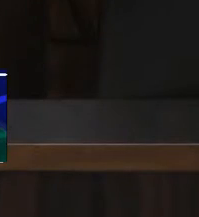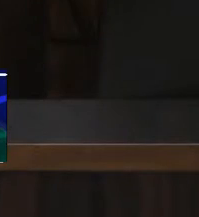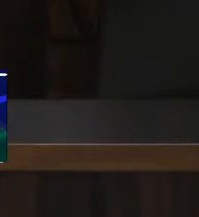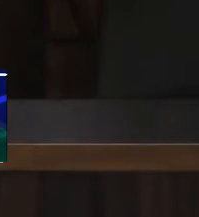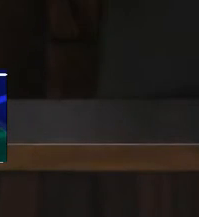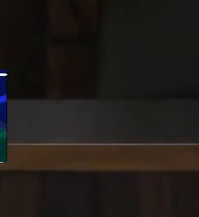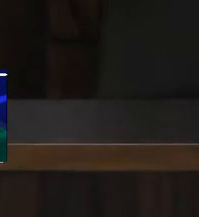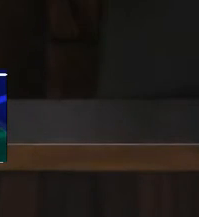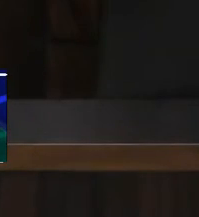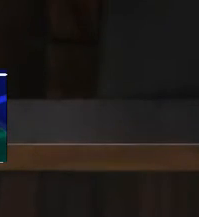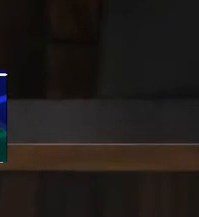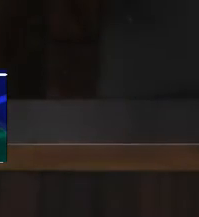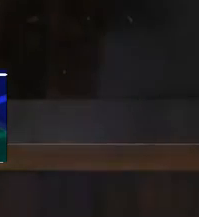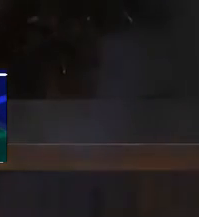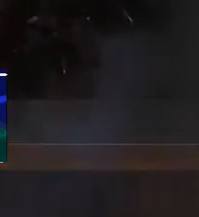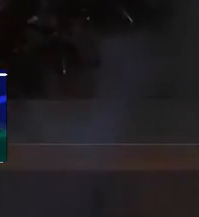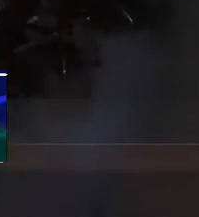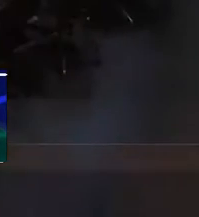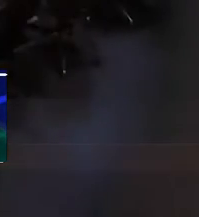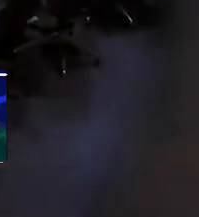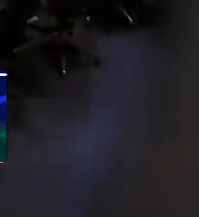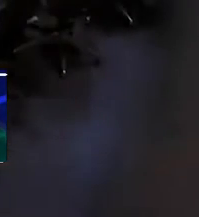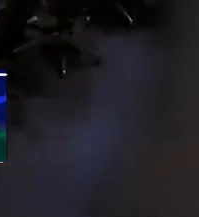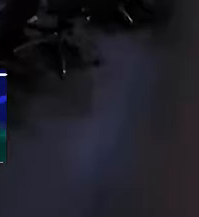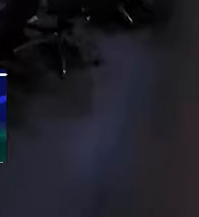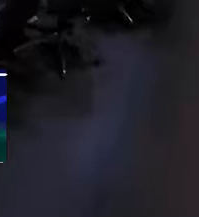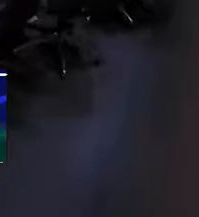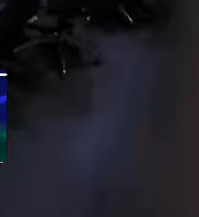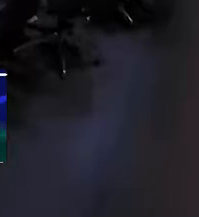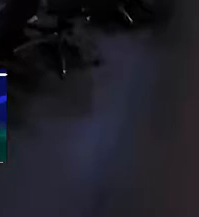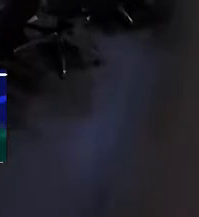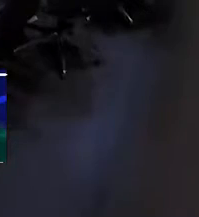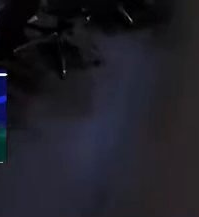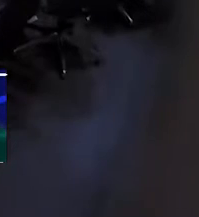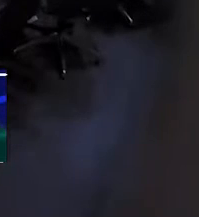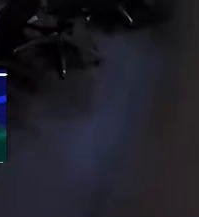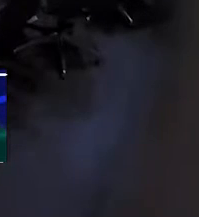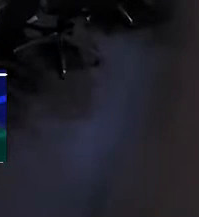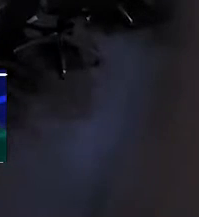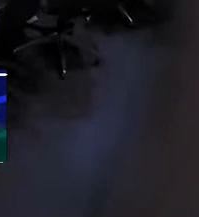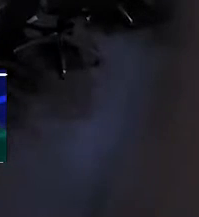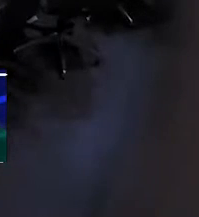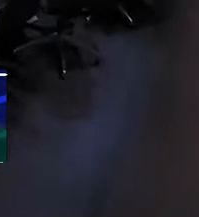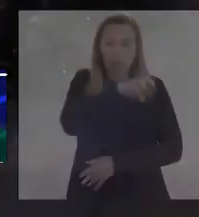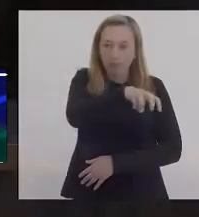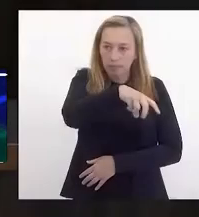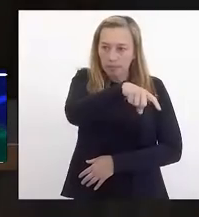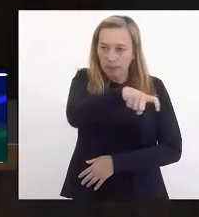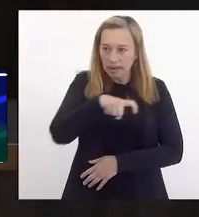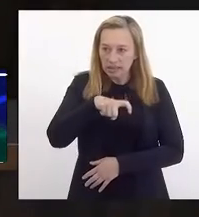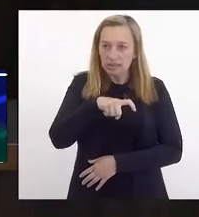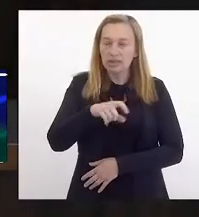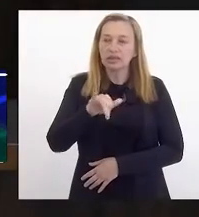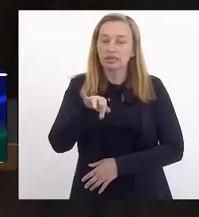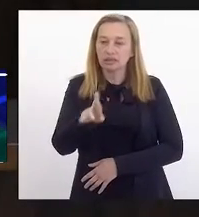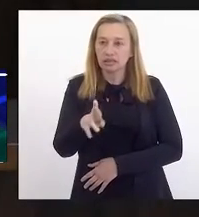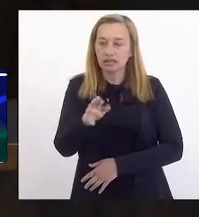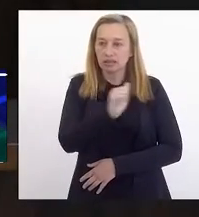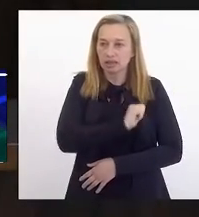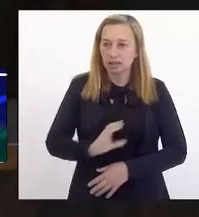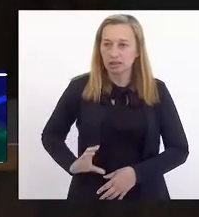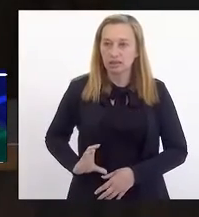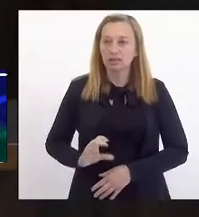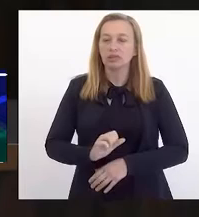única. Projeto de lei 3826 de 21, de autoria dos deputados Max Lemos e André Siciliano, que